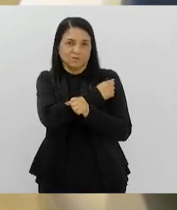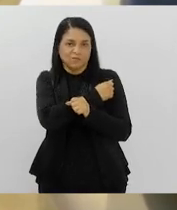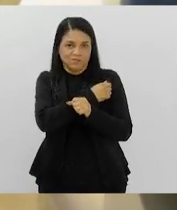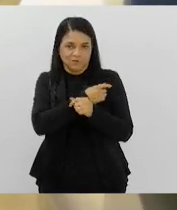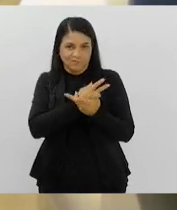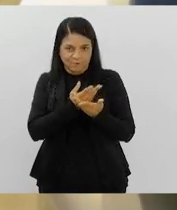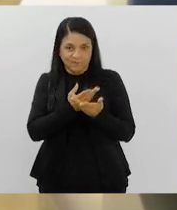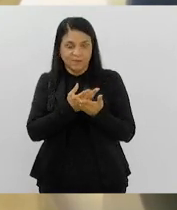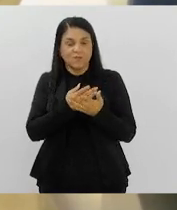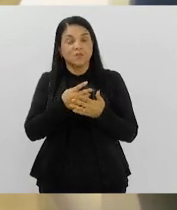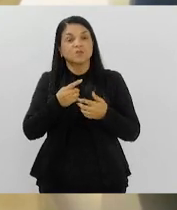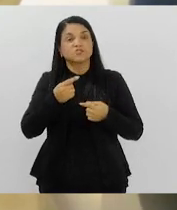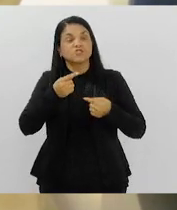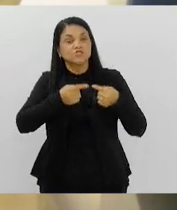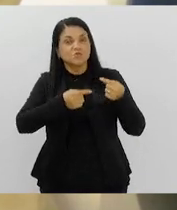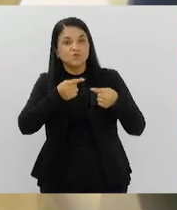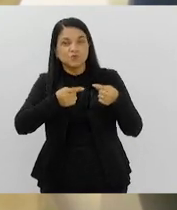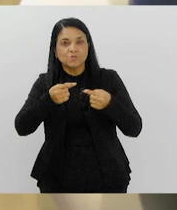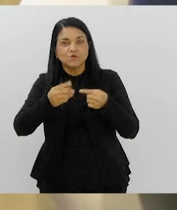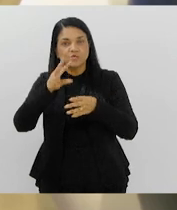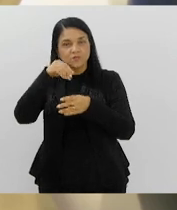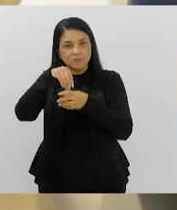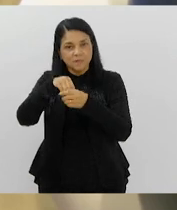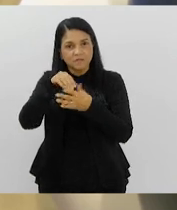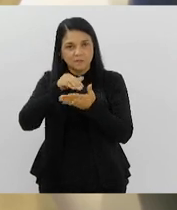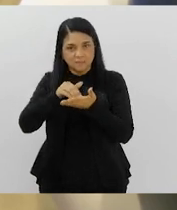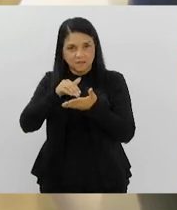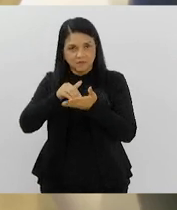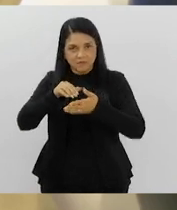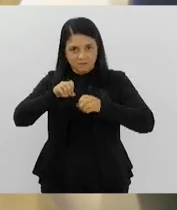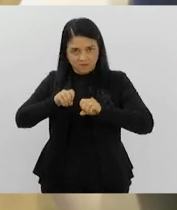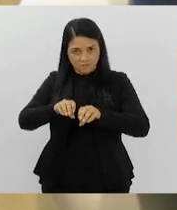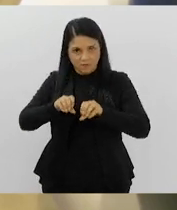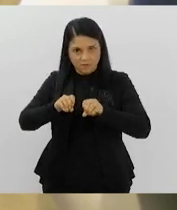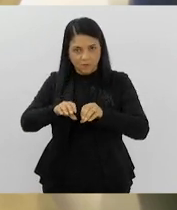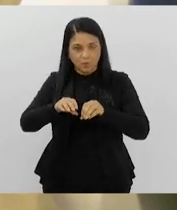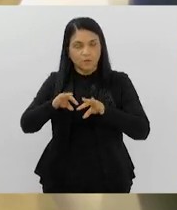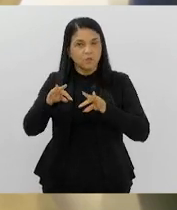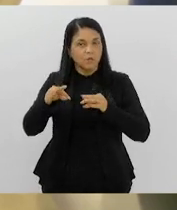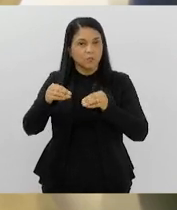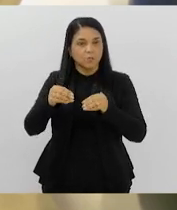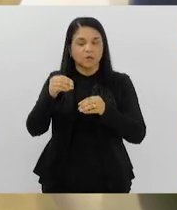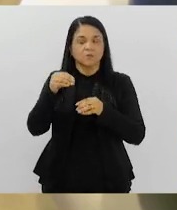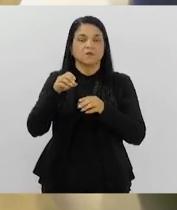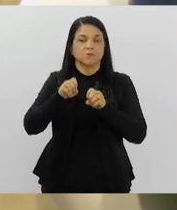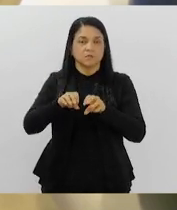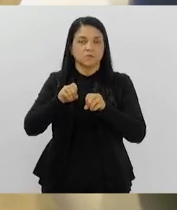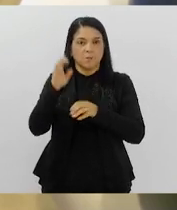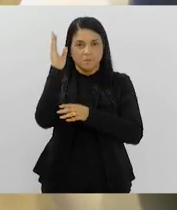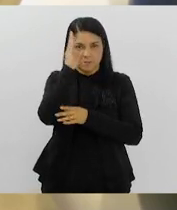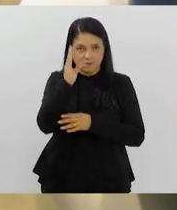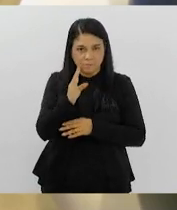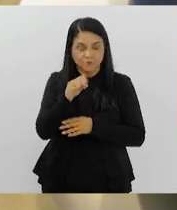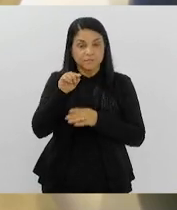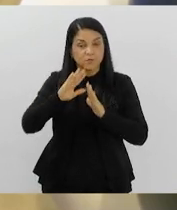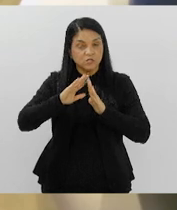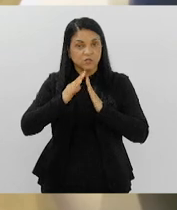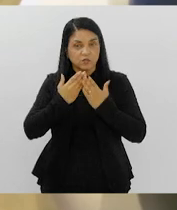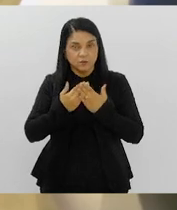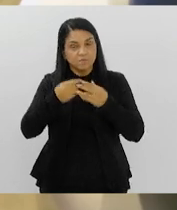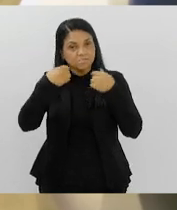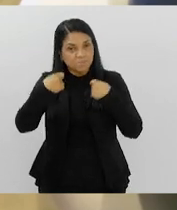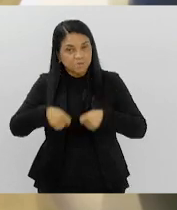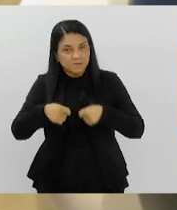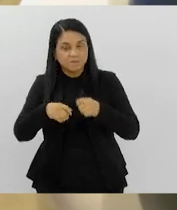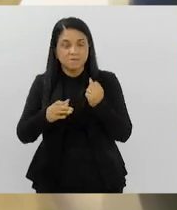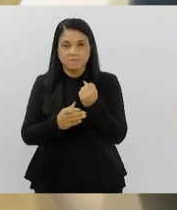gente discute, né, dentro da Secretaria de Estado de Educação, em toda a educação do nosso país, é que a escola ela precisa, de fato, garantir